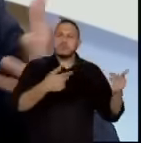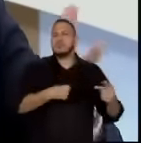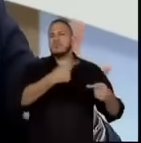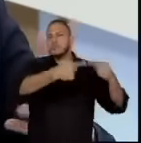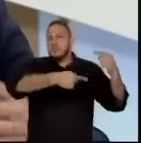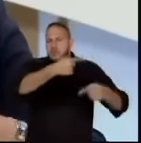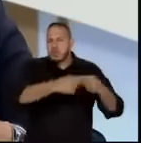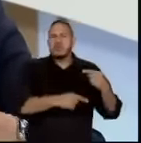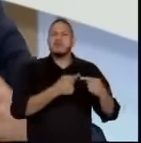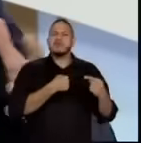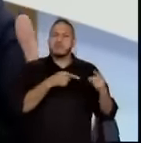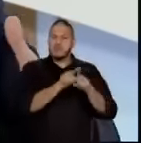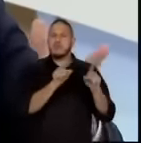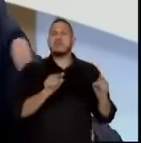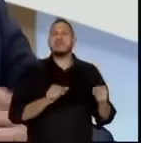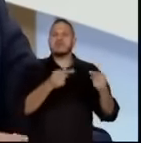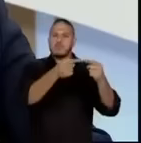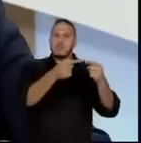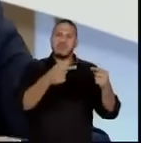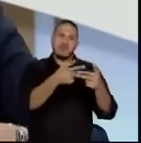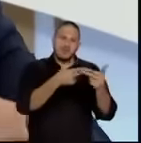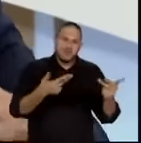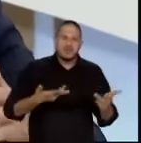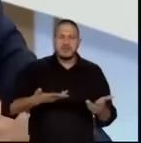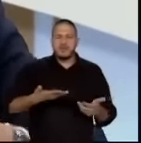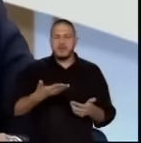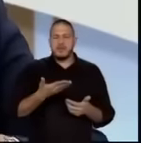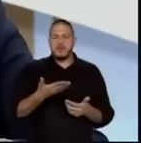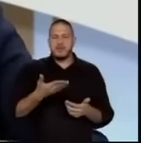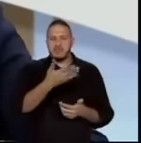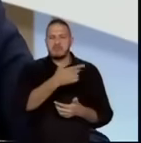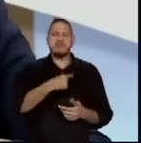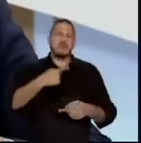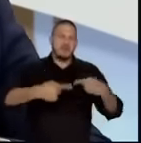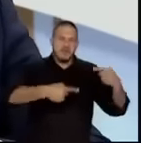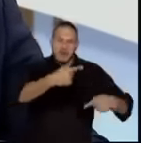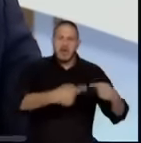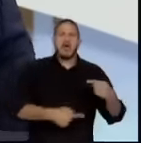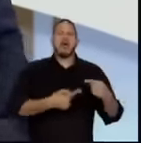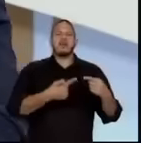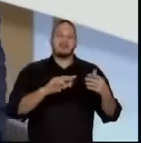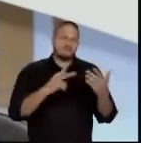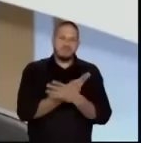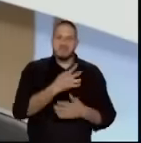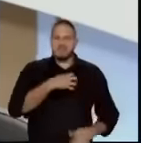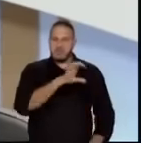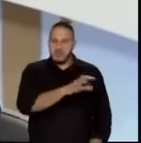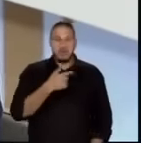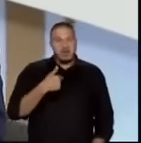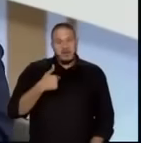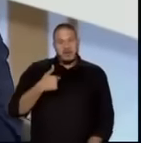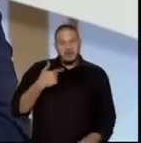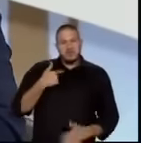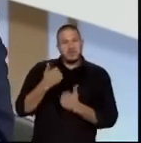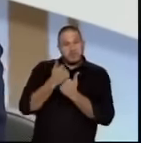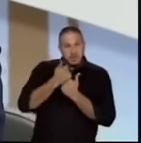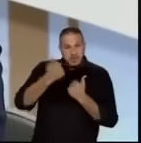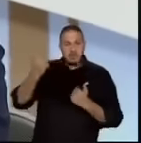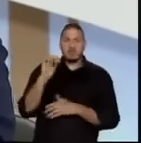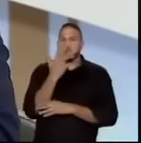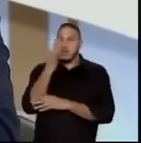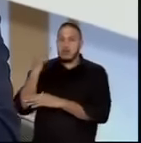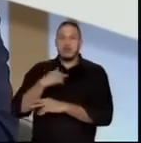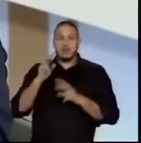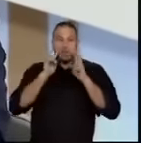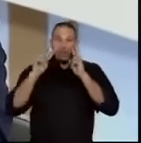a essa questão toda desse debate, etc., que está sendo feito aí. Eu sou ministro do Meio Ambiente e eu tenho uma outra